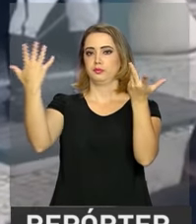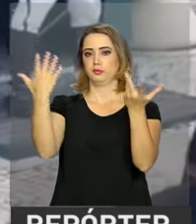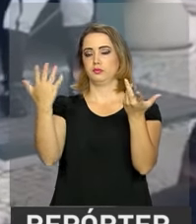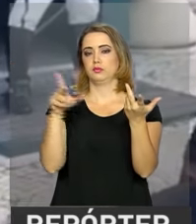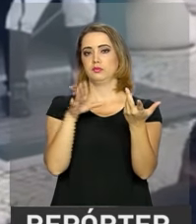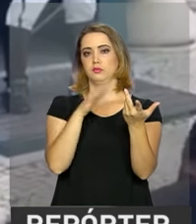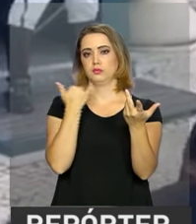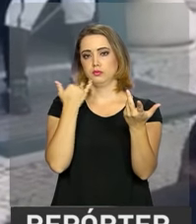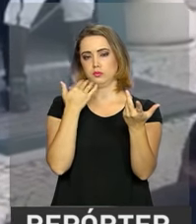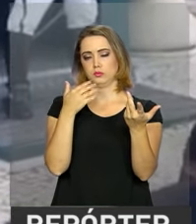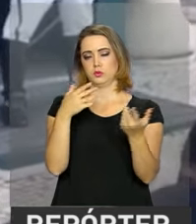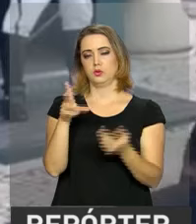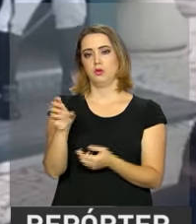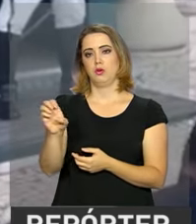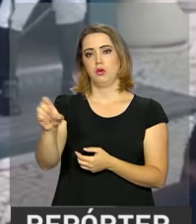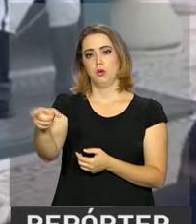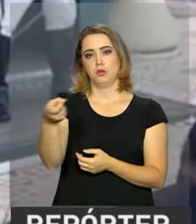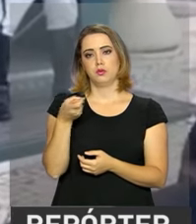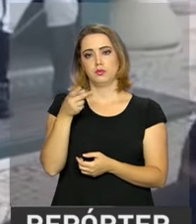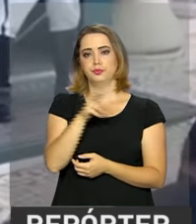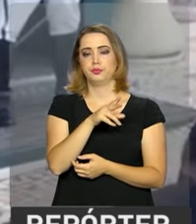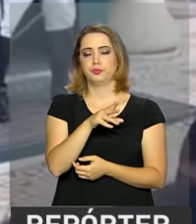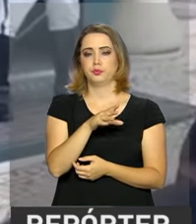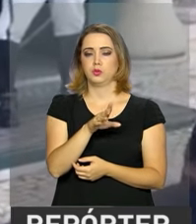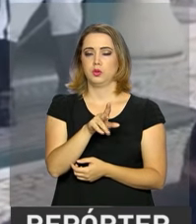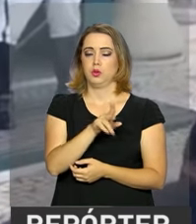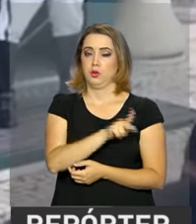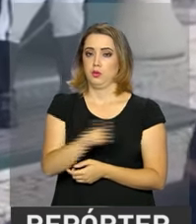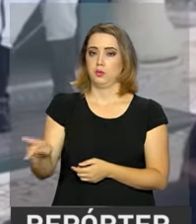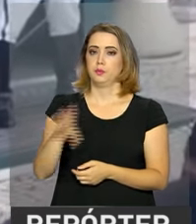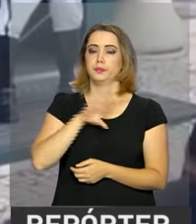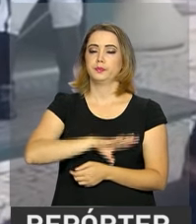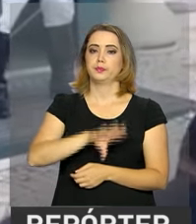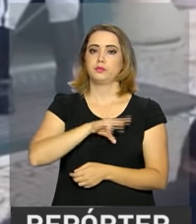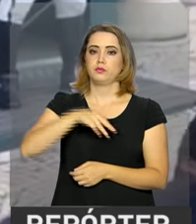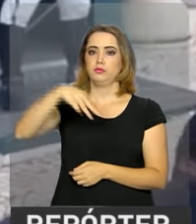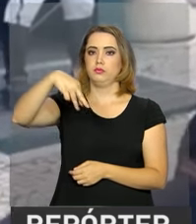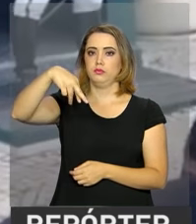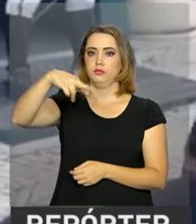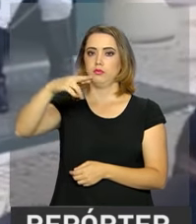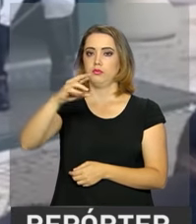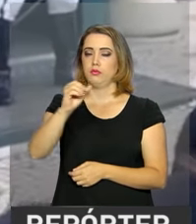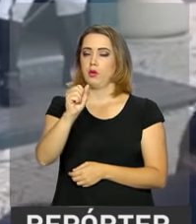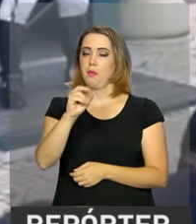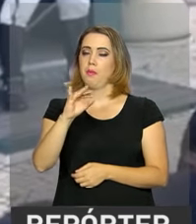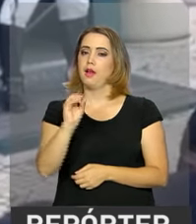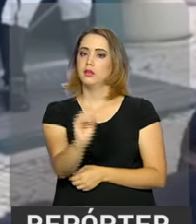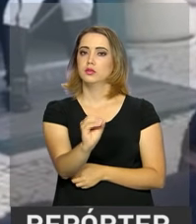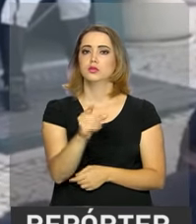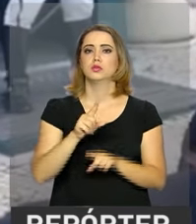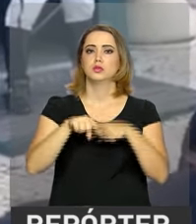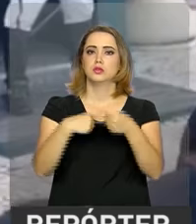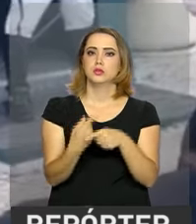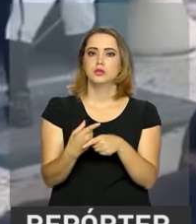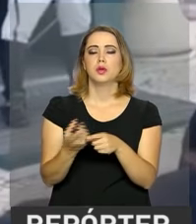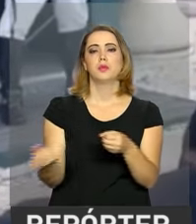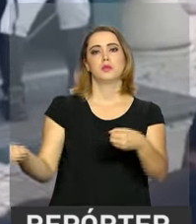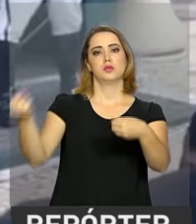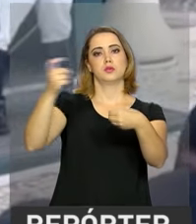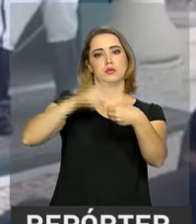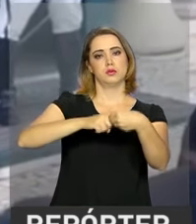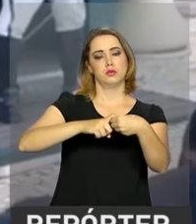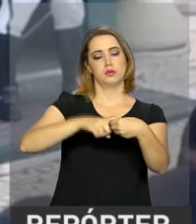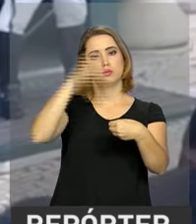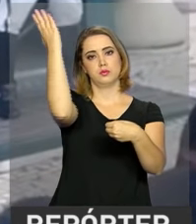do ex-presidente de Portugal, Mário Soares. De lá, Temer deve se encaminhar diretamente para a base aérea, da